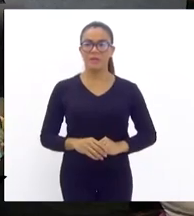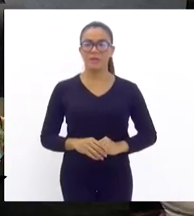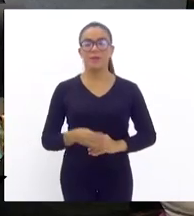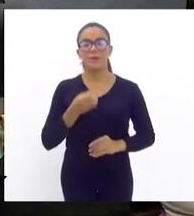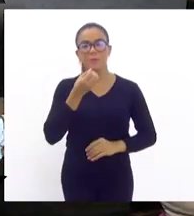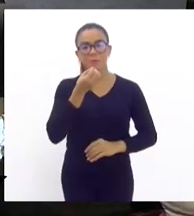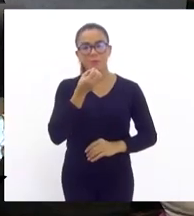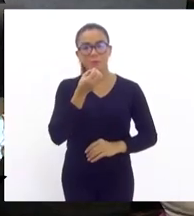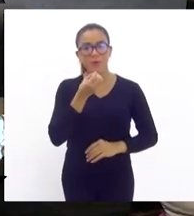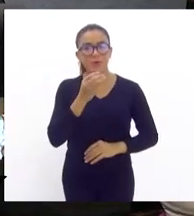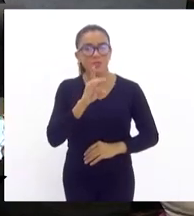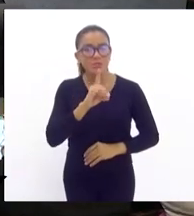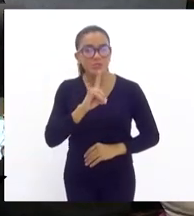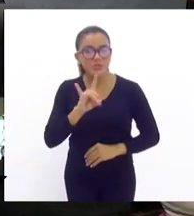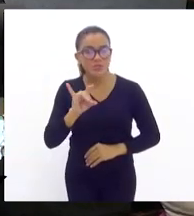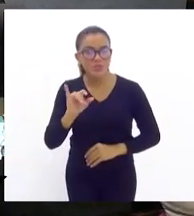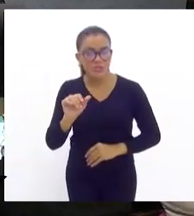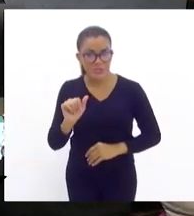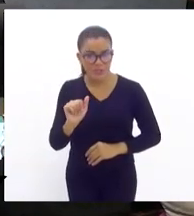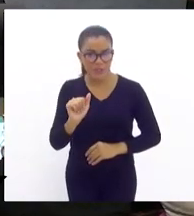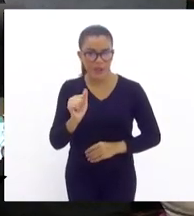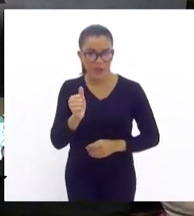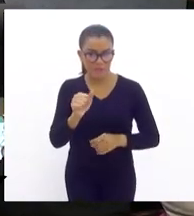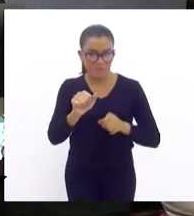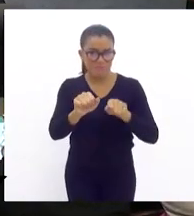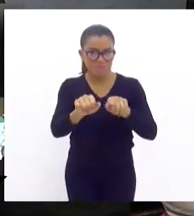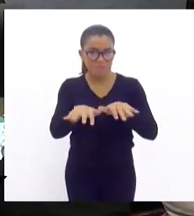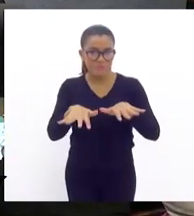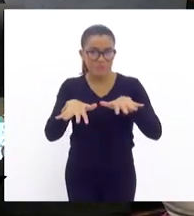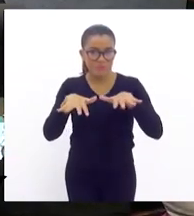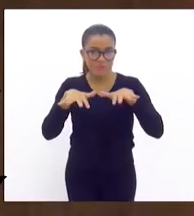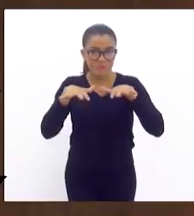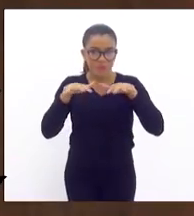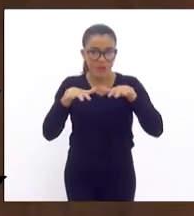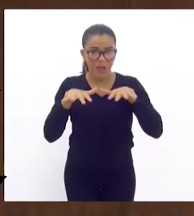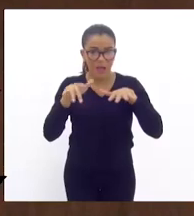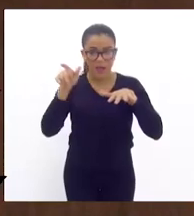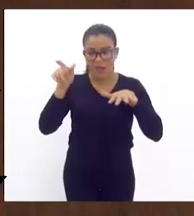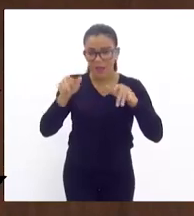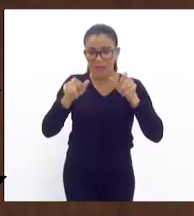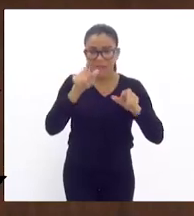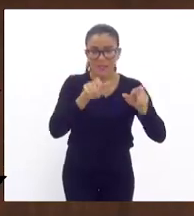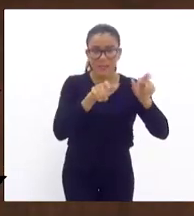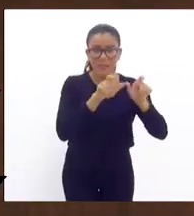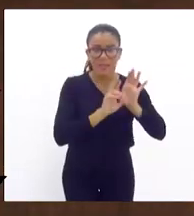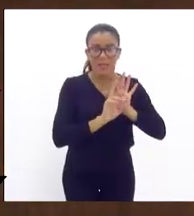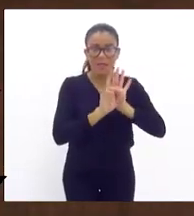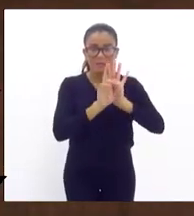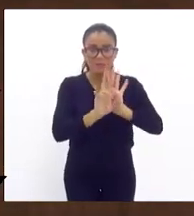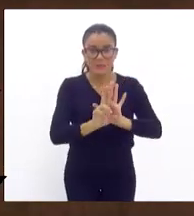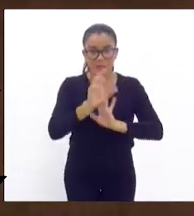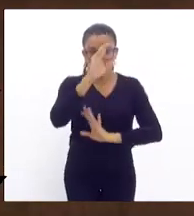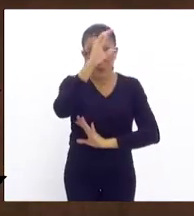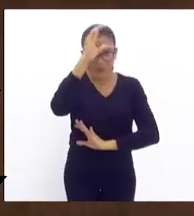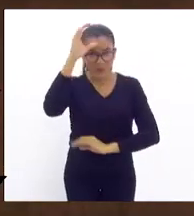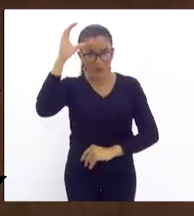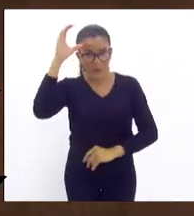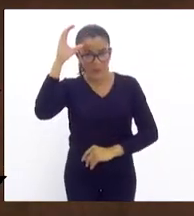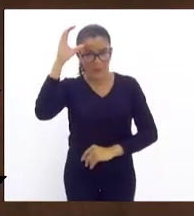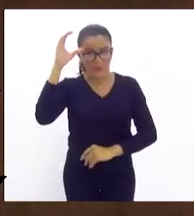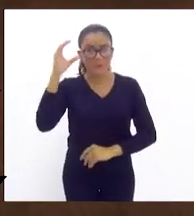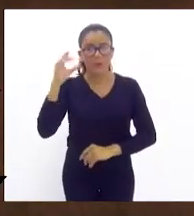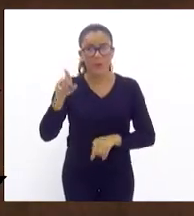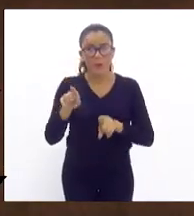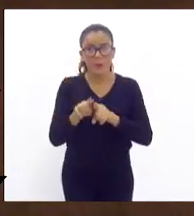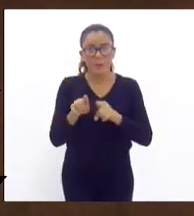Boa tarde, bom dia, aliás, à plateia que está aqui representando os usuários, na qual eu cumprimento a mesa